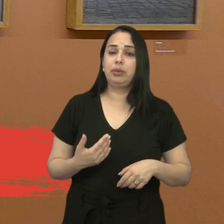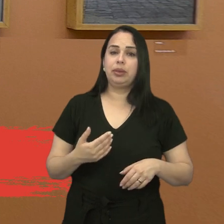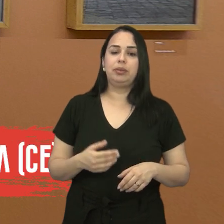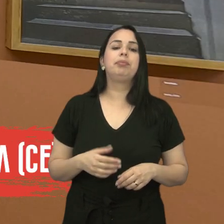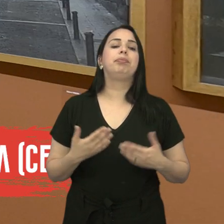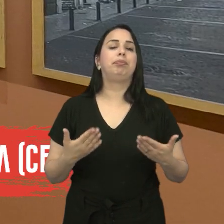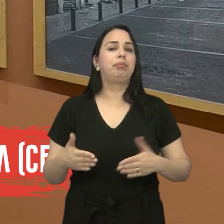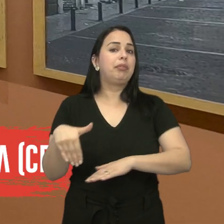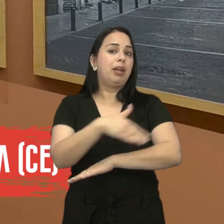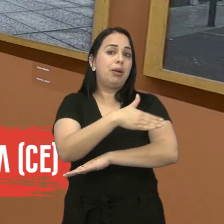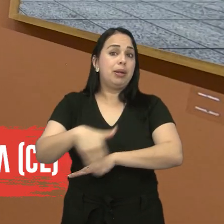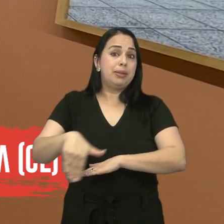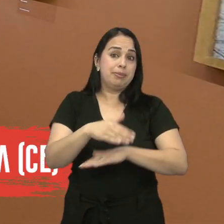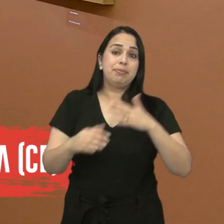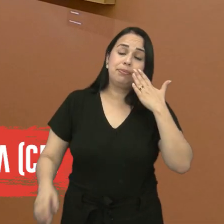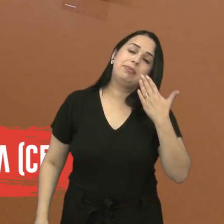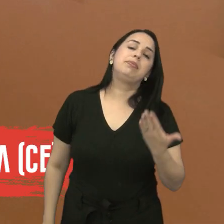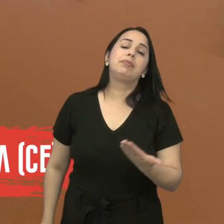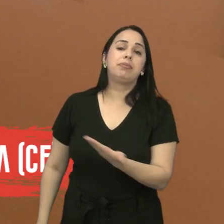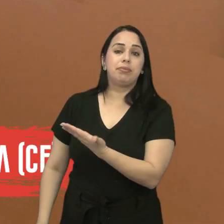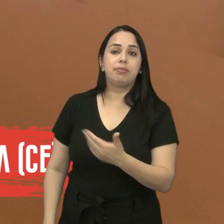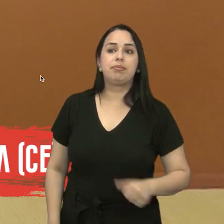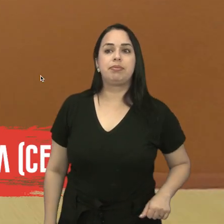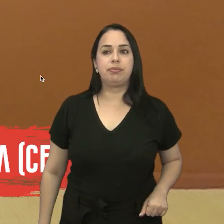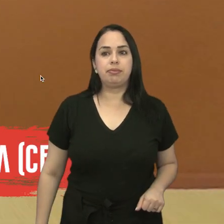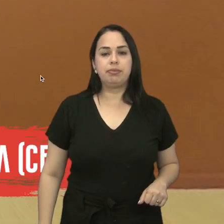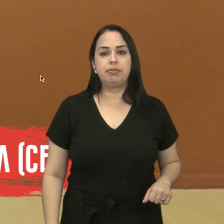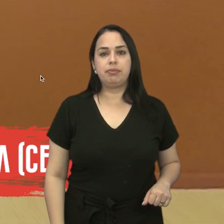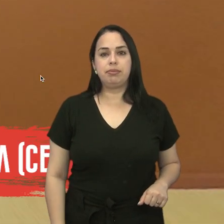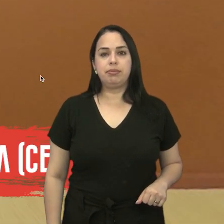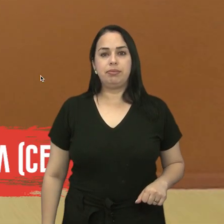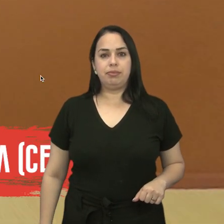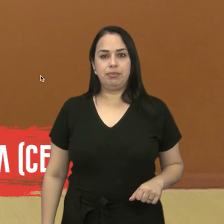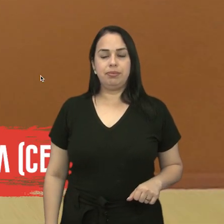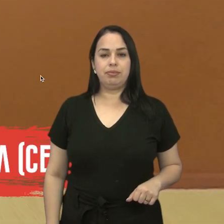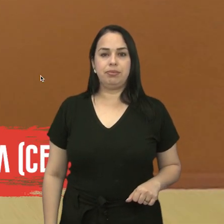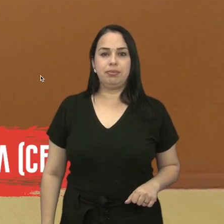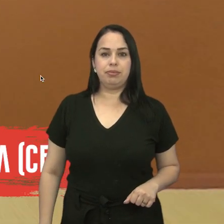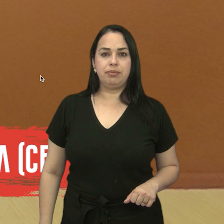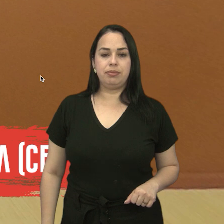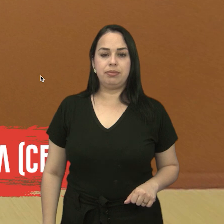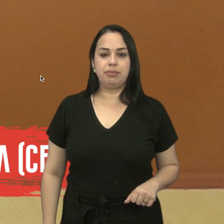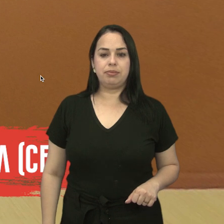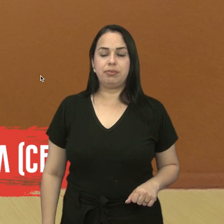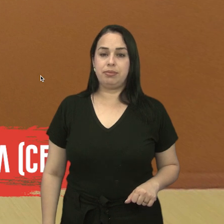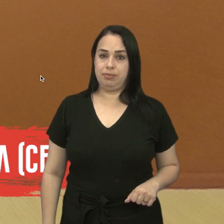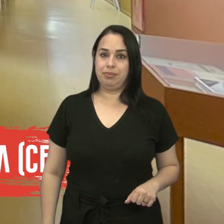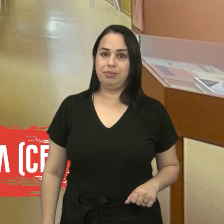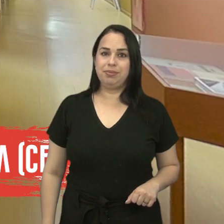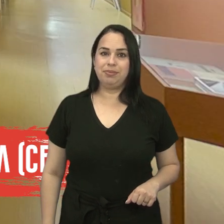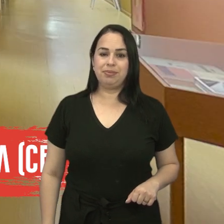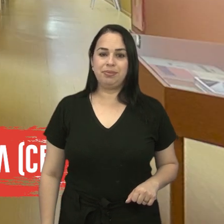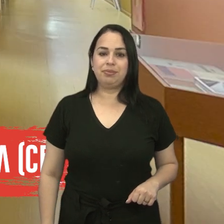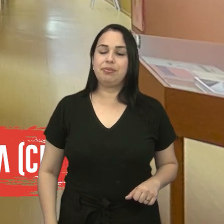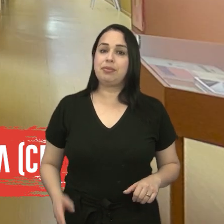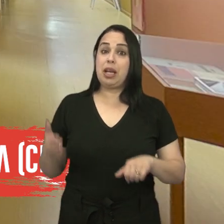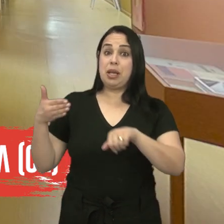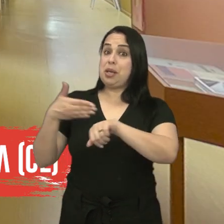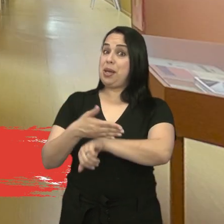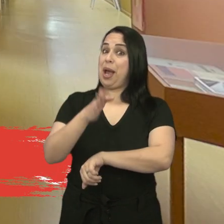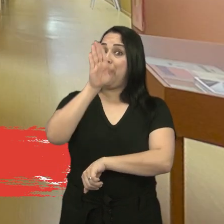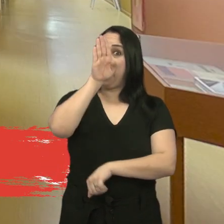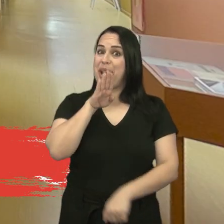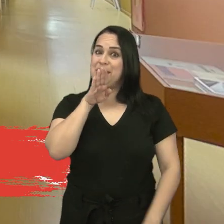museu@museudafotografia.com.br. O endereço é a rua Frederico Borges, número 545, no bairro Varjota, em Fortaleza,